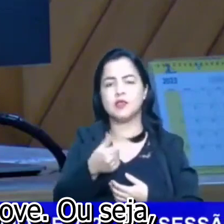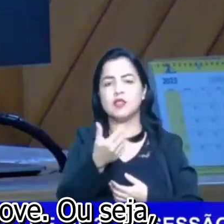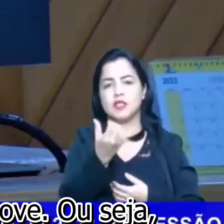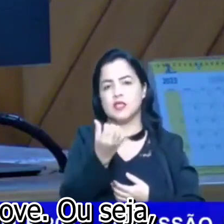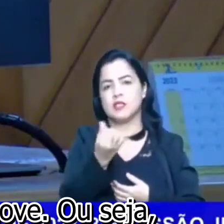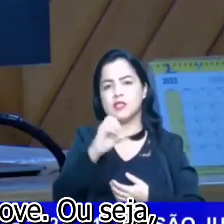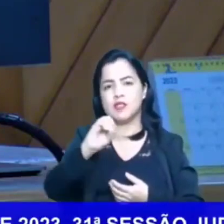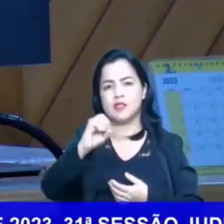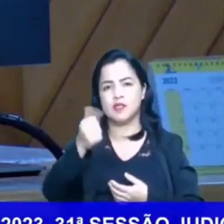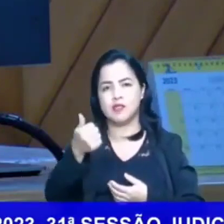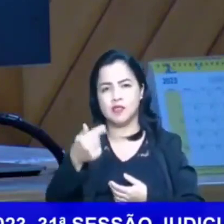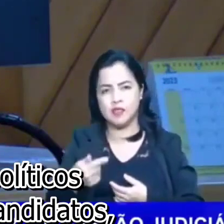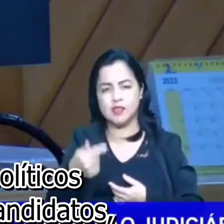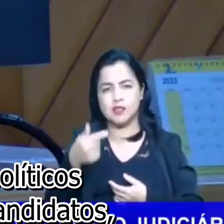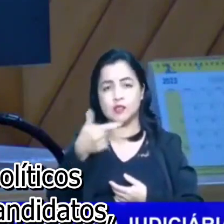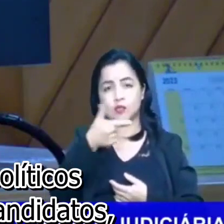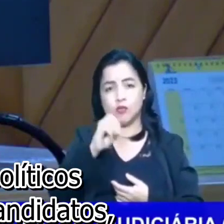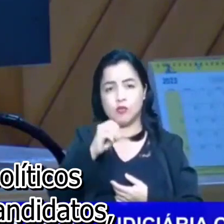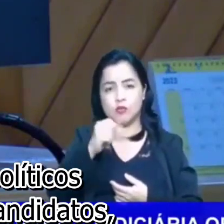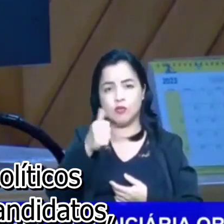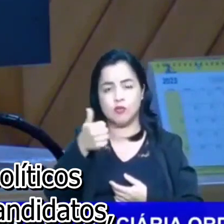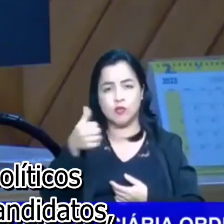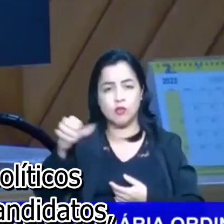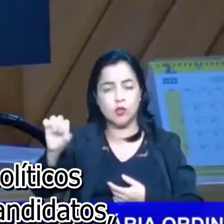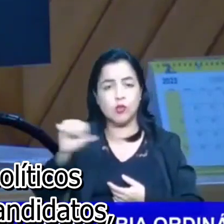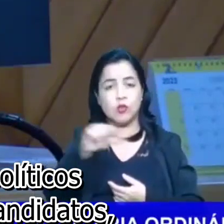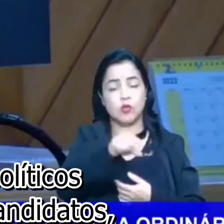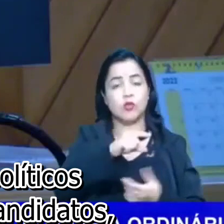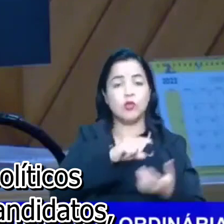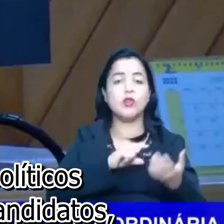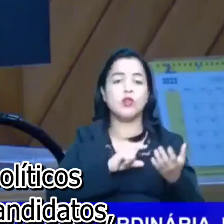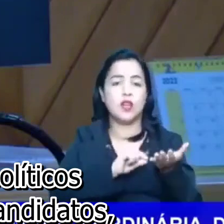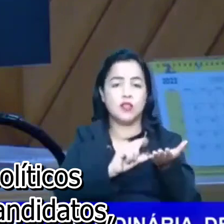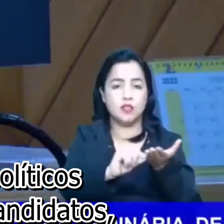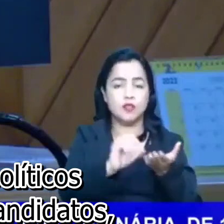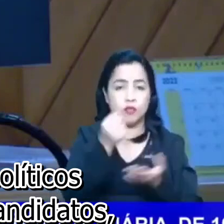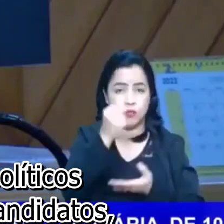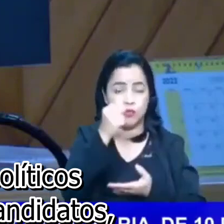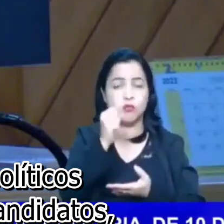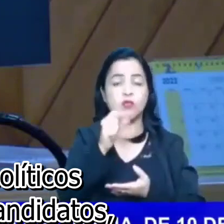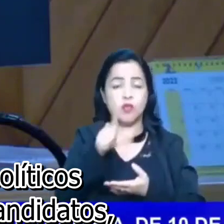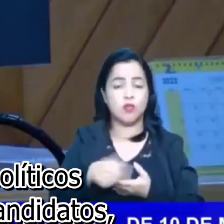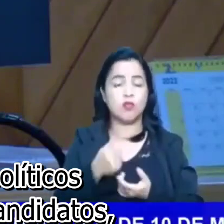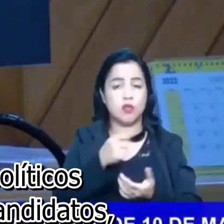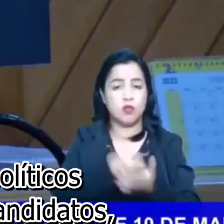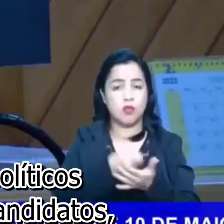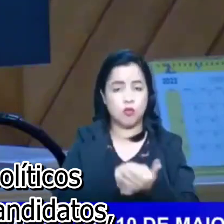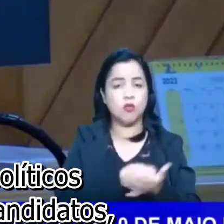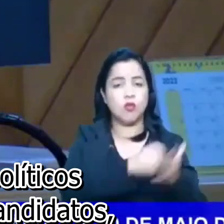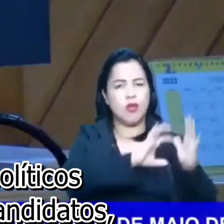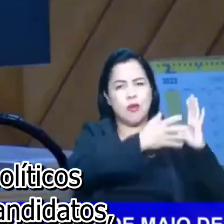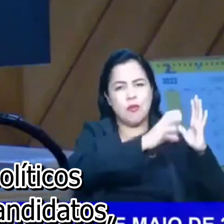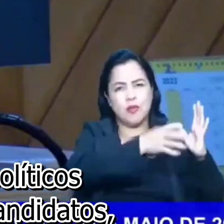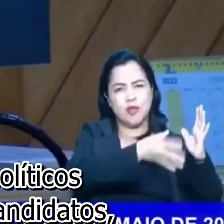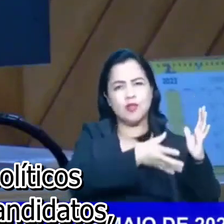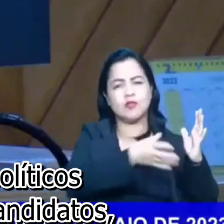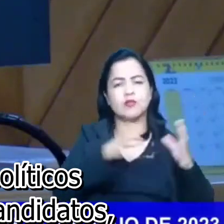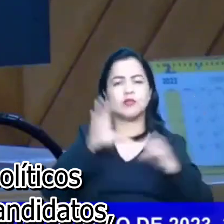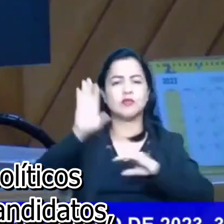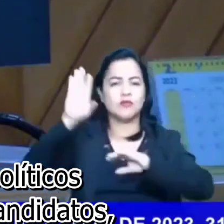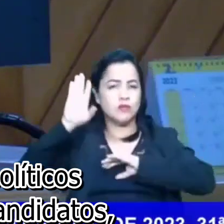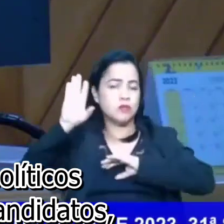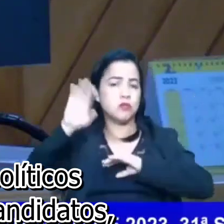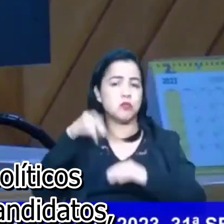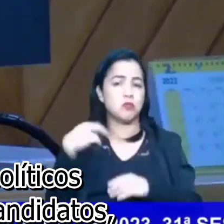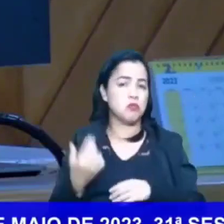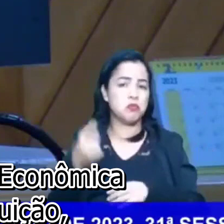23.607/2019. Ou seja, o artigo 8º diz que é obrigatória para os partidos políticos e para as candidatas ou